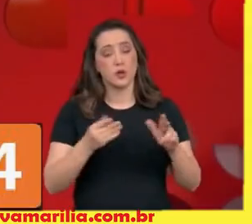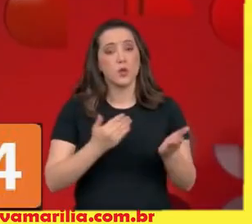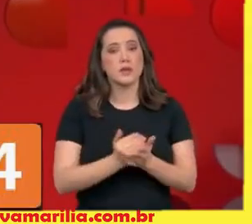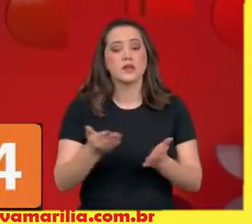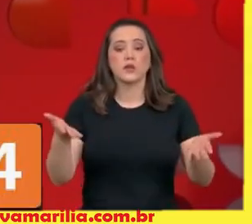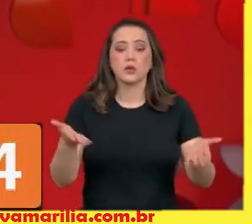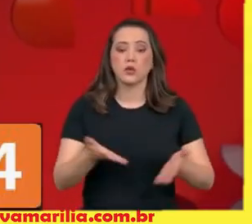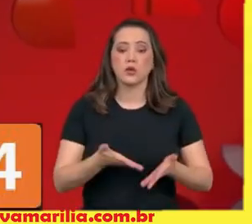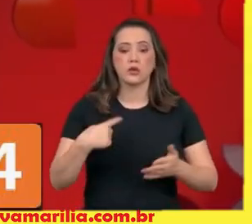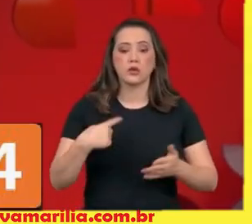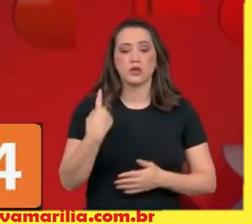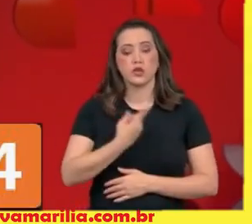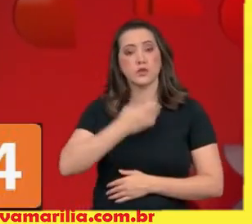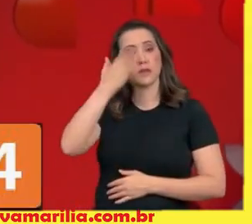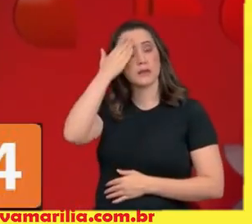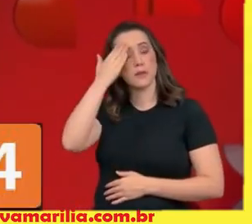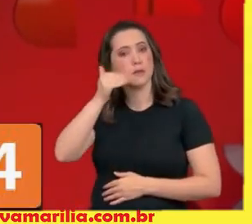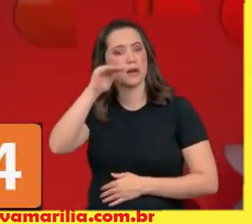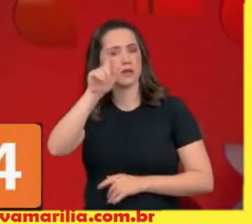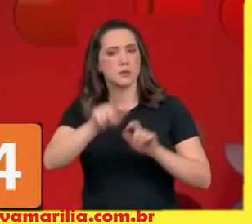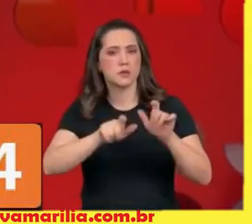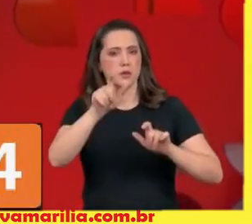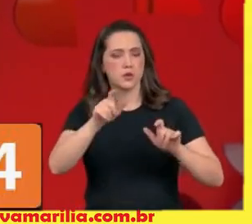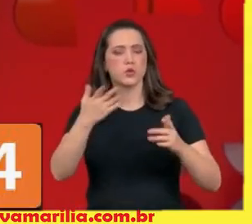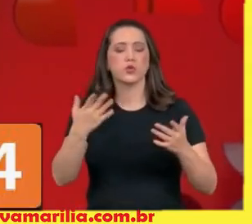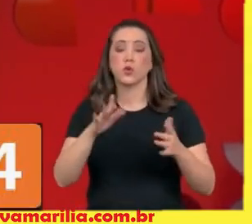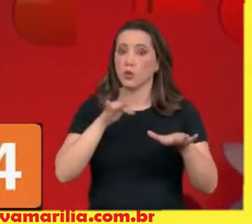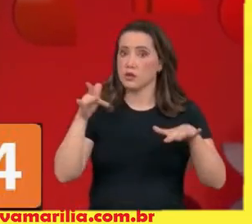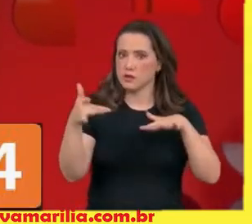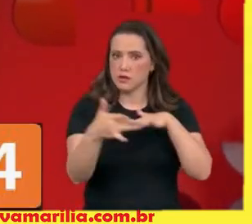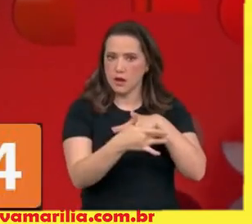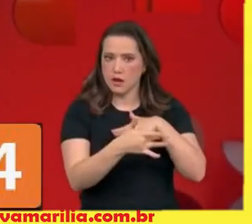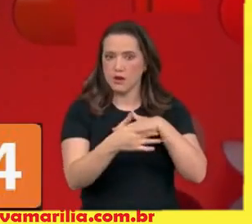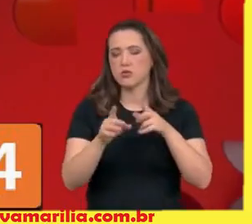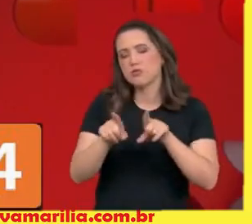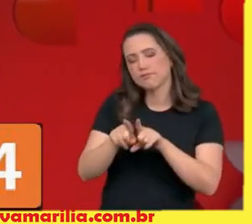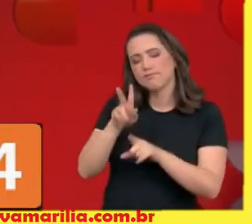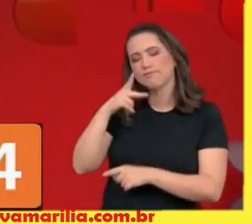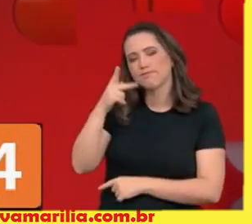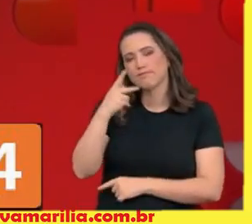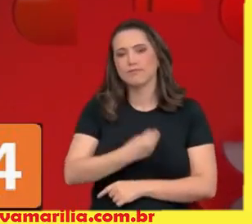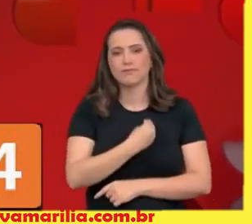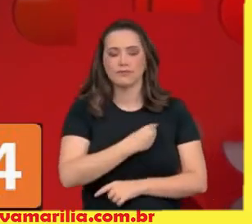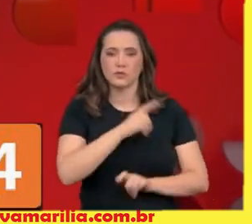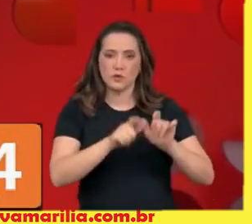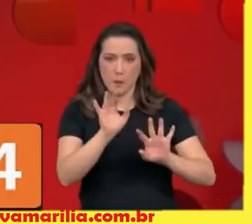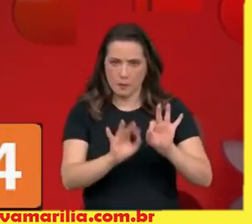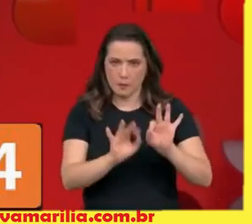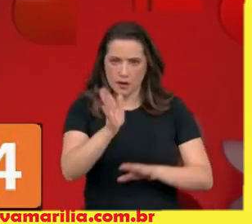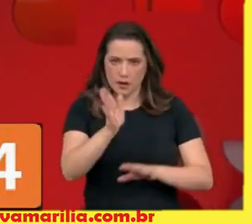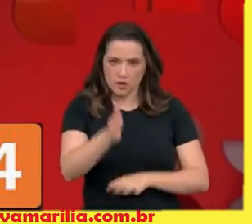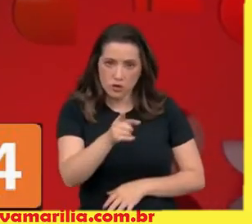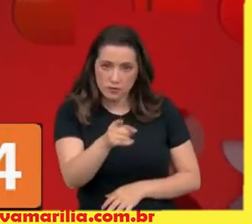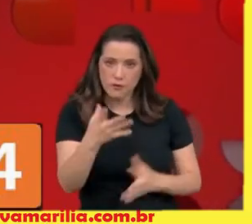agora, a gente vai saber um pouco mais sobre as figuras que movimentam as redes, a política e a vida dos brasileiros. Estão preparados e preparadas?